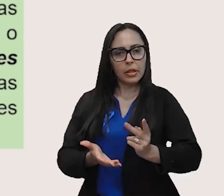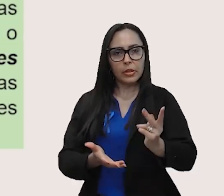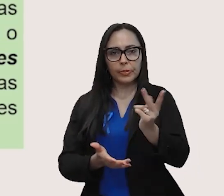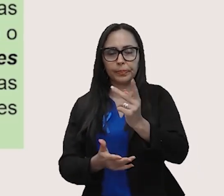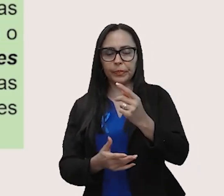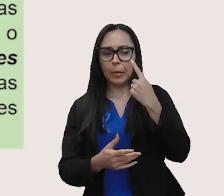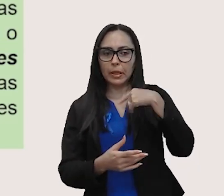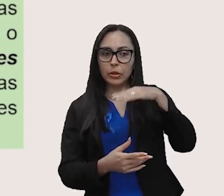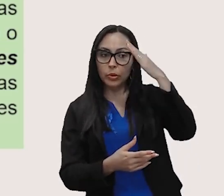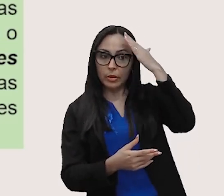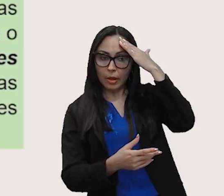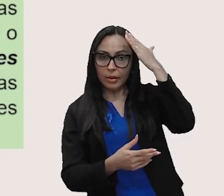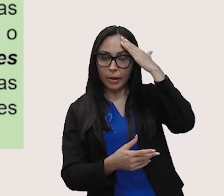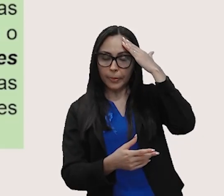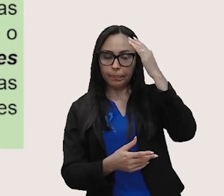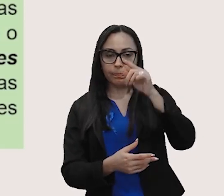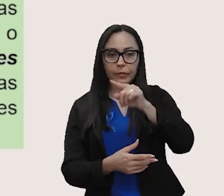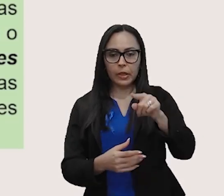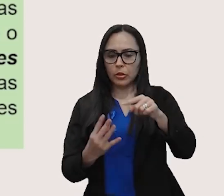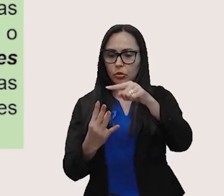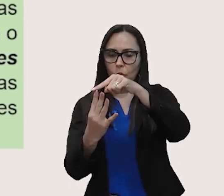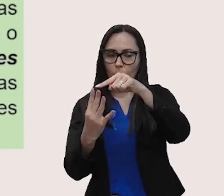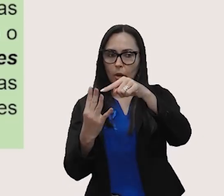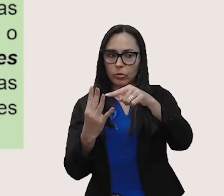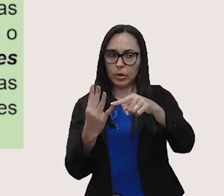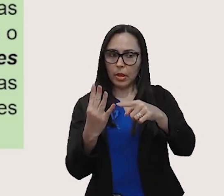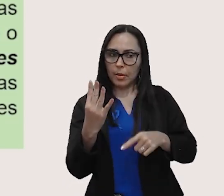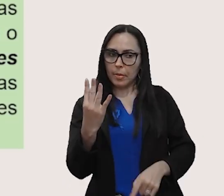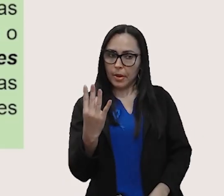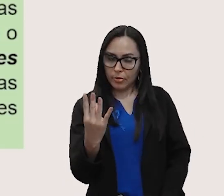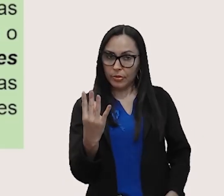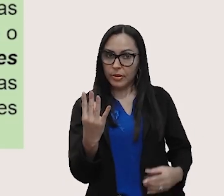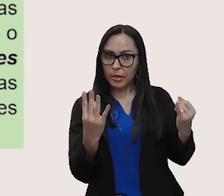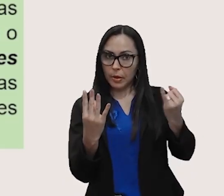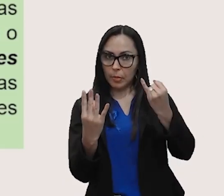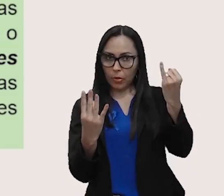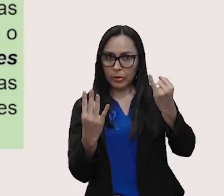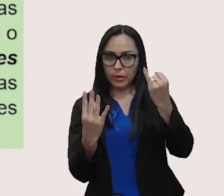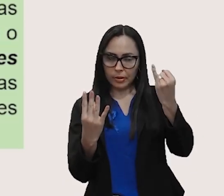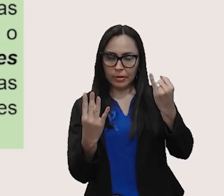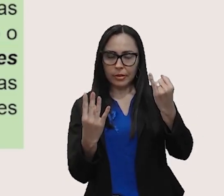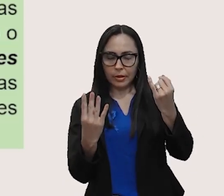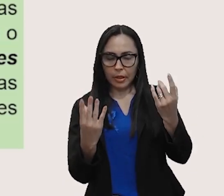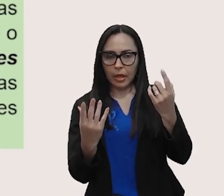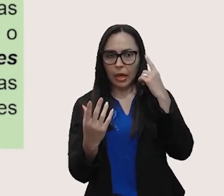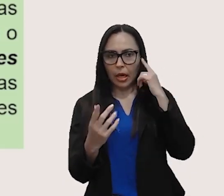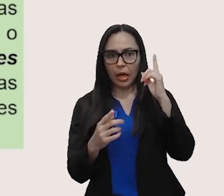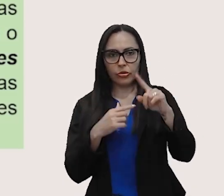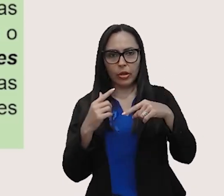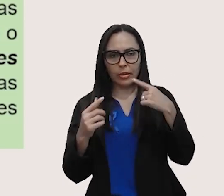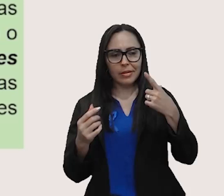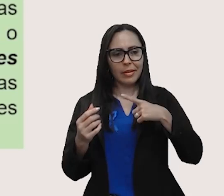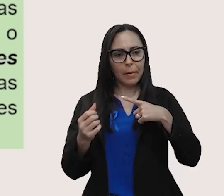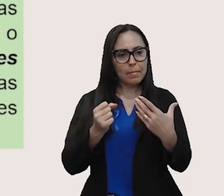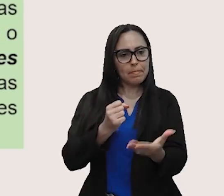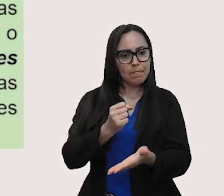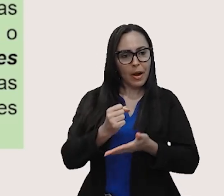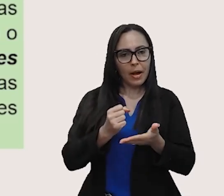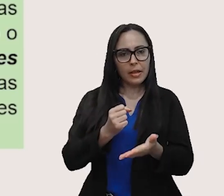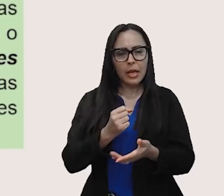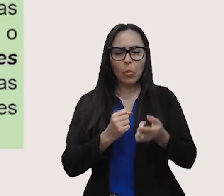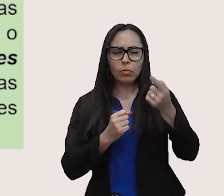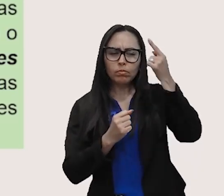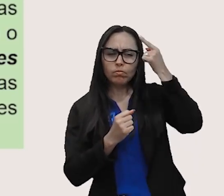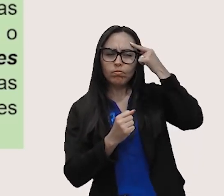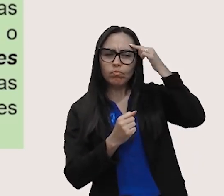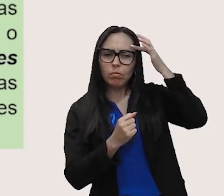da compreensão desses 4 elementos importantes para a geometria, a gente vai dar base a todo o